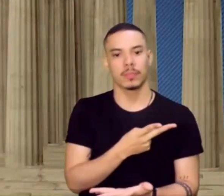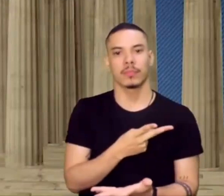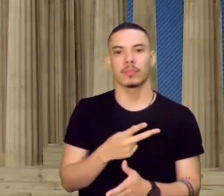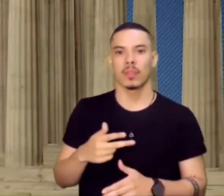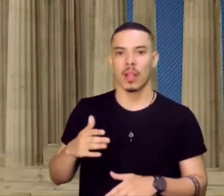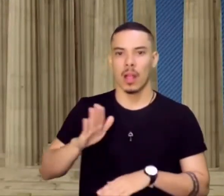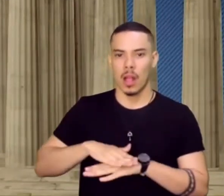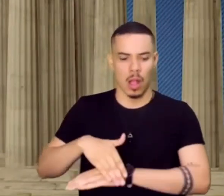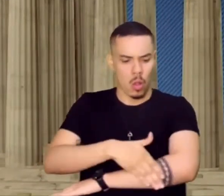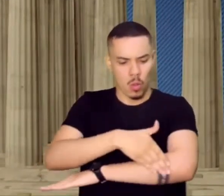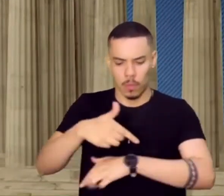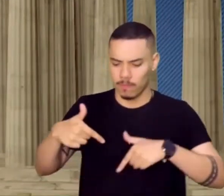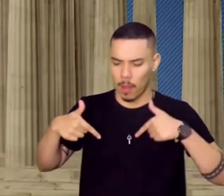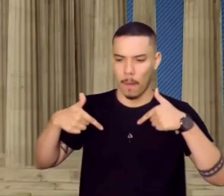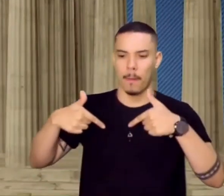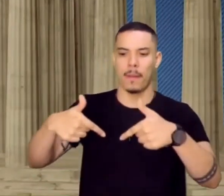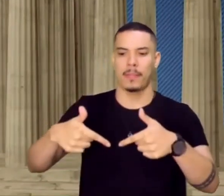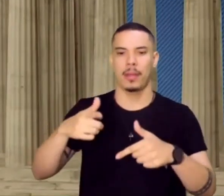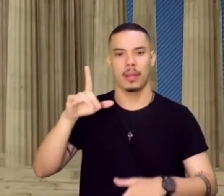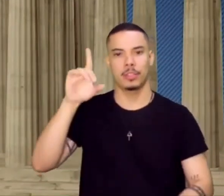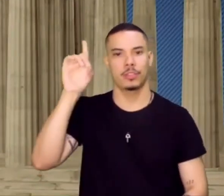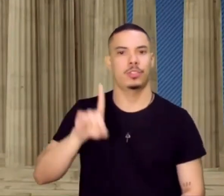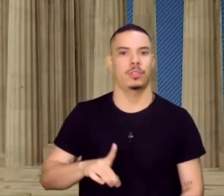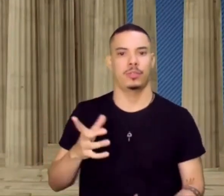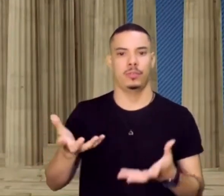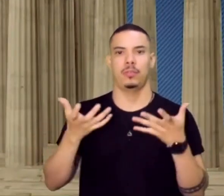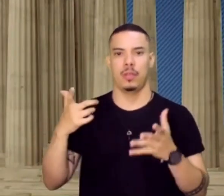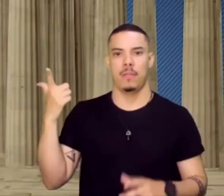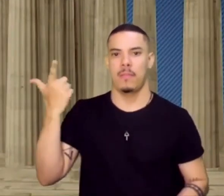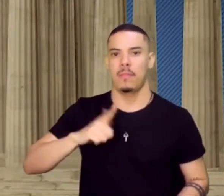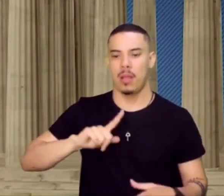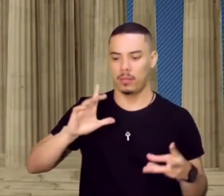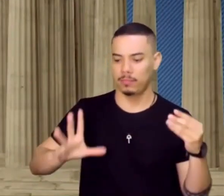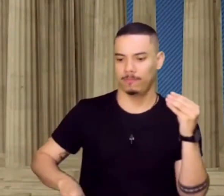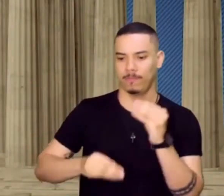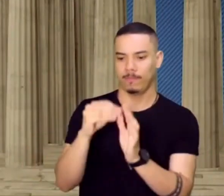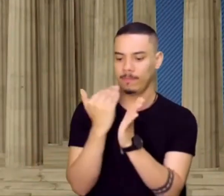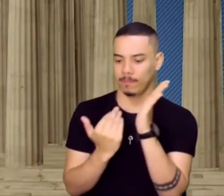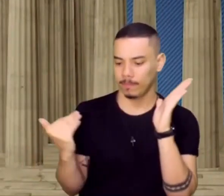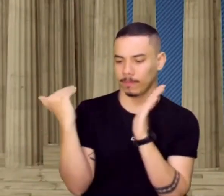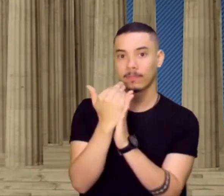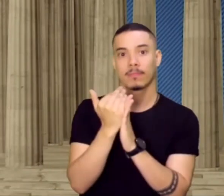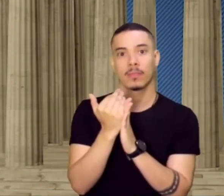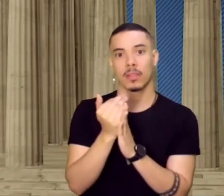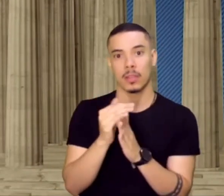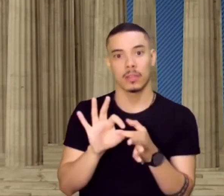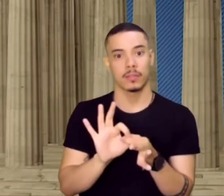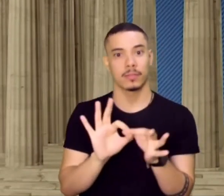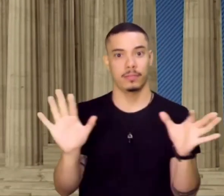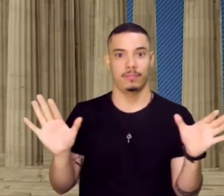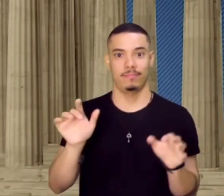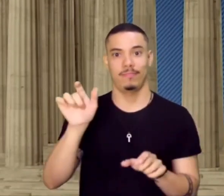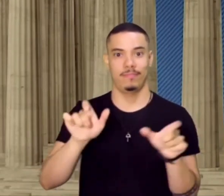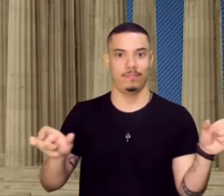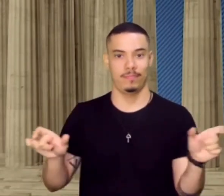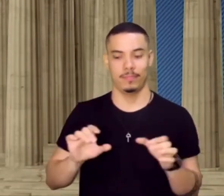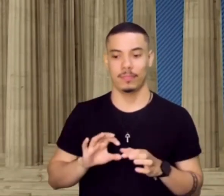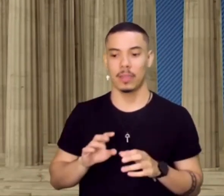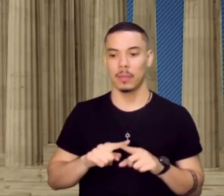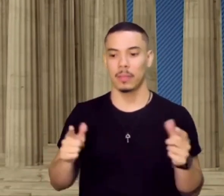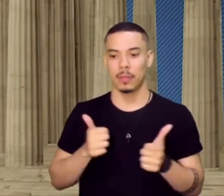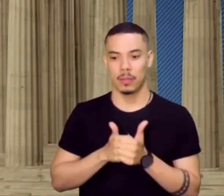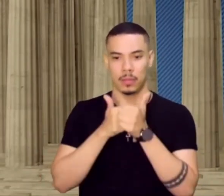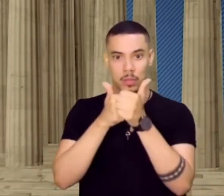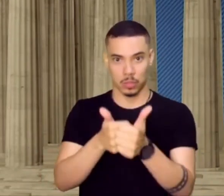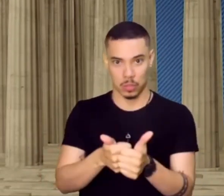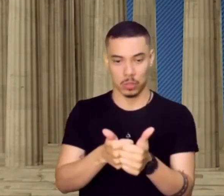rua lutar pelos direitos. Mais direitos nós queremos. Ampliou-se essa liberdade. Então, de acordo